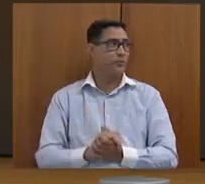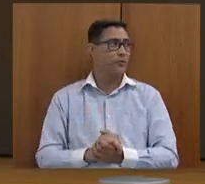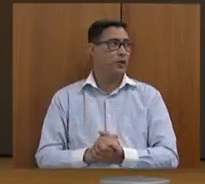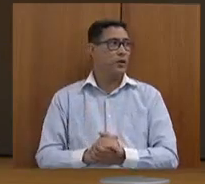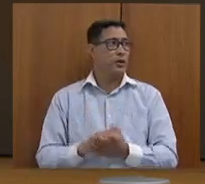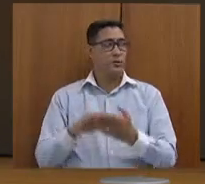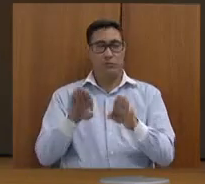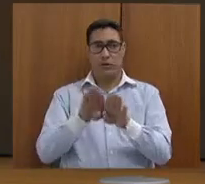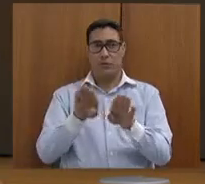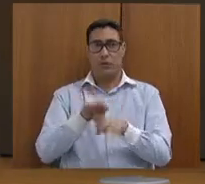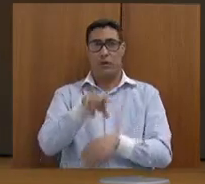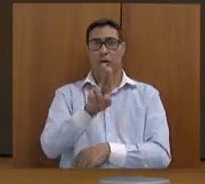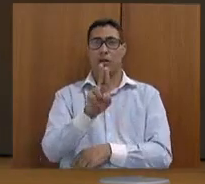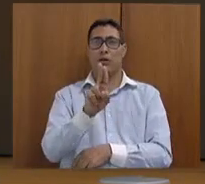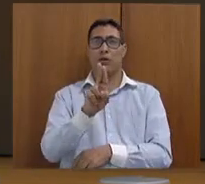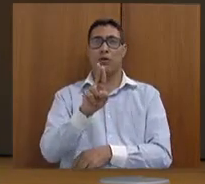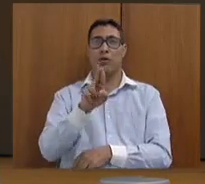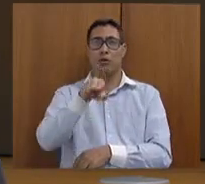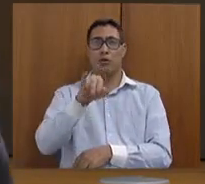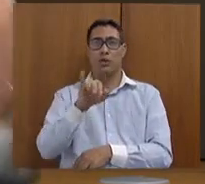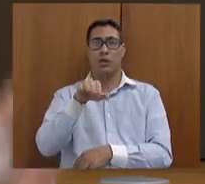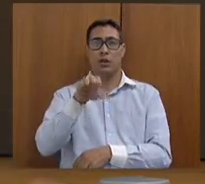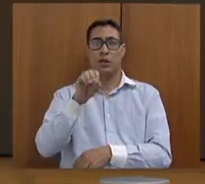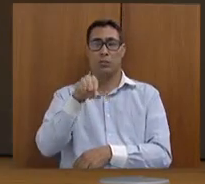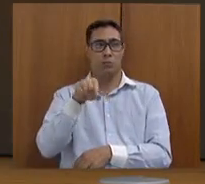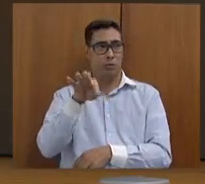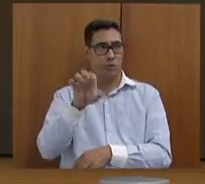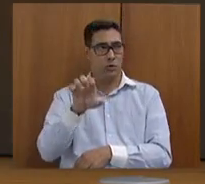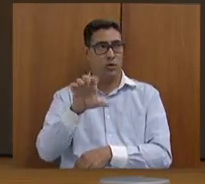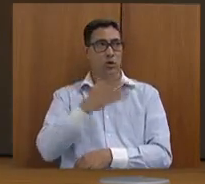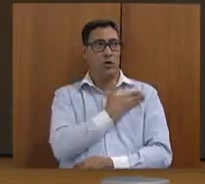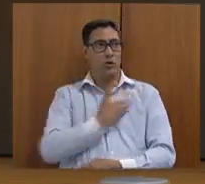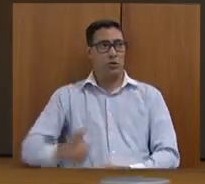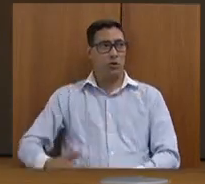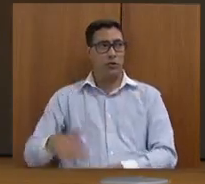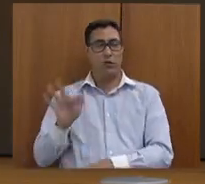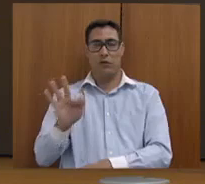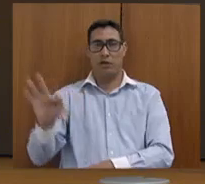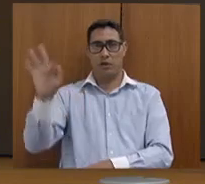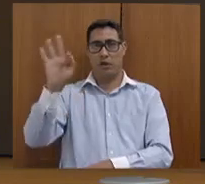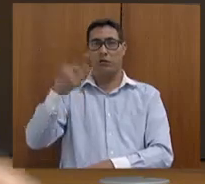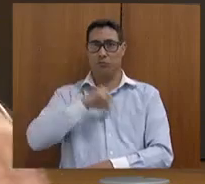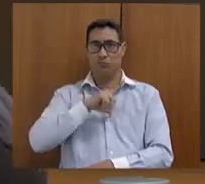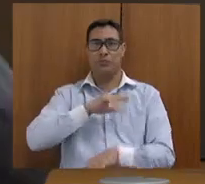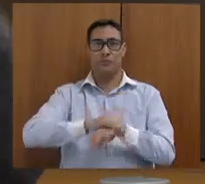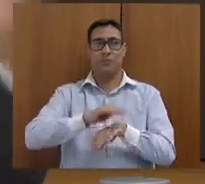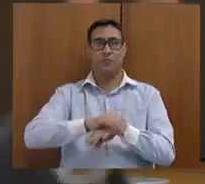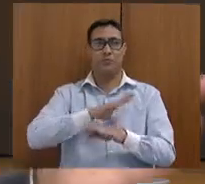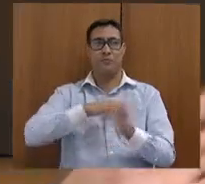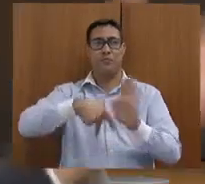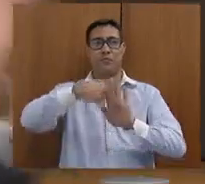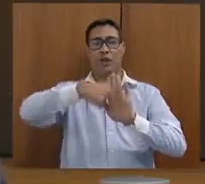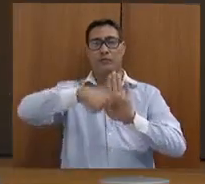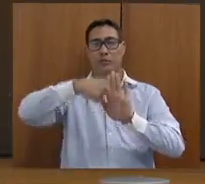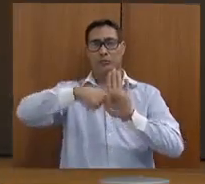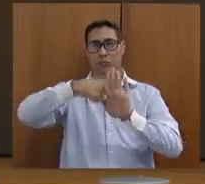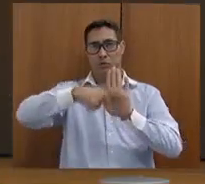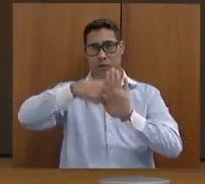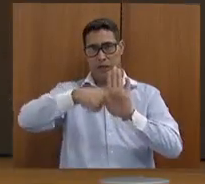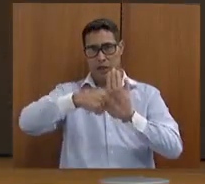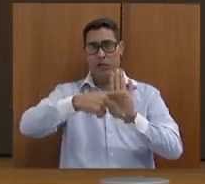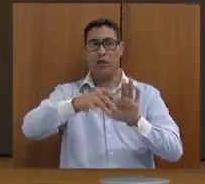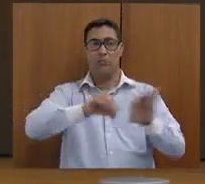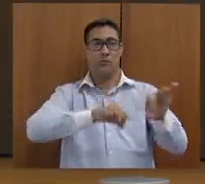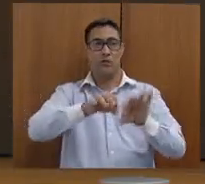lá na unimonte nós vimos que foi feito pelo Governo Federal um projeto e às vezes faz um projeto e não termina